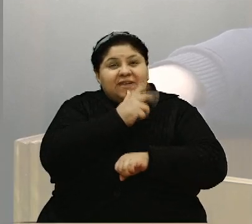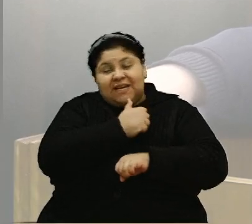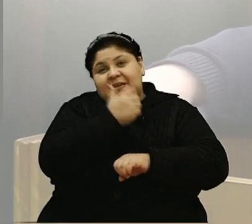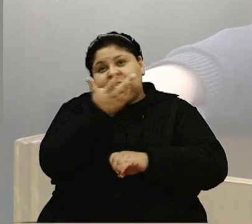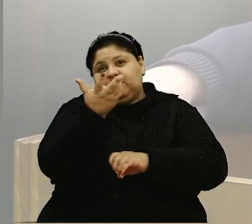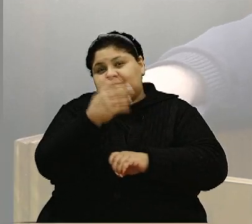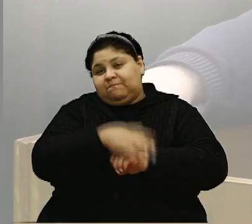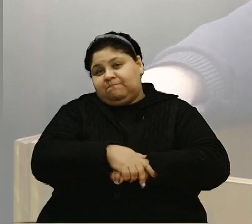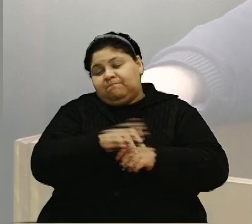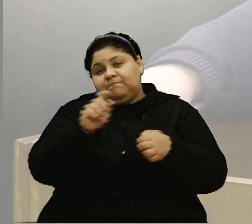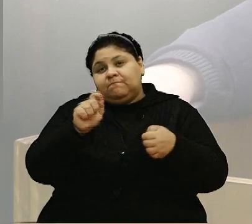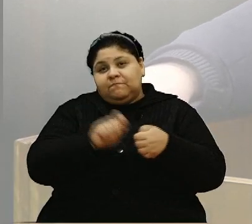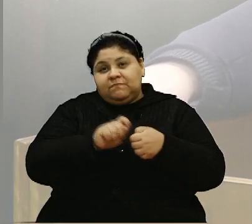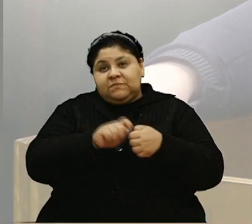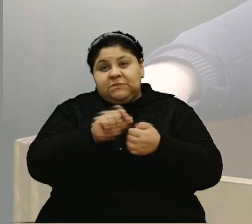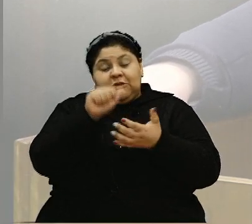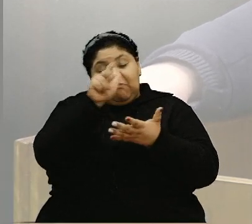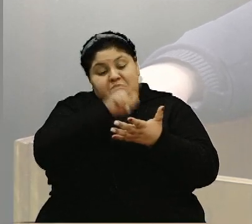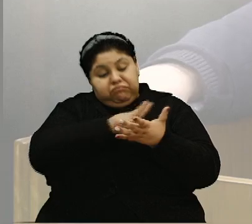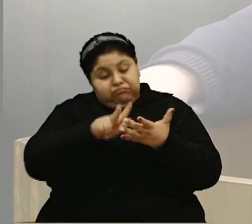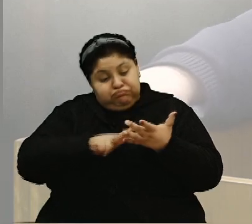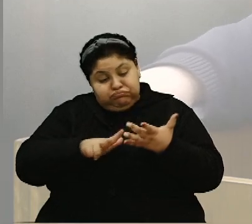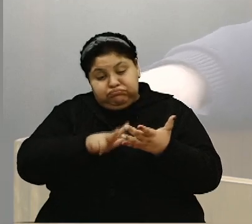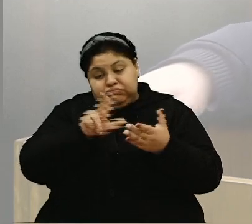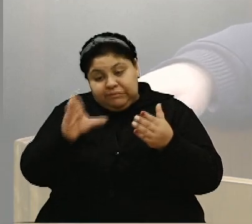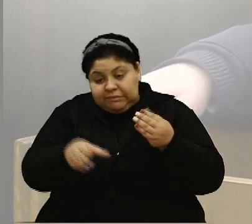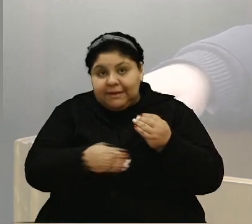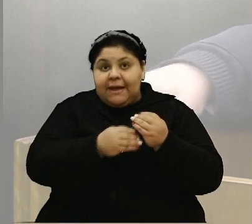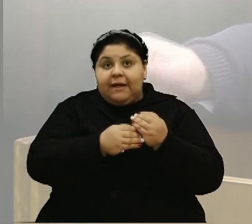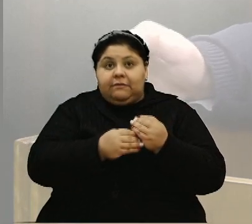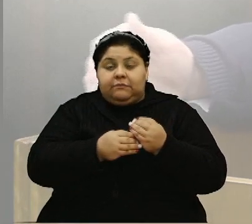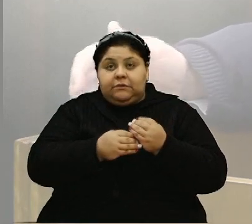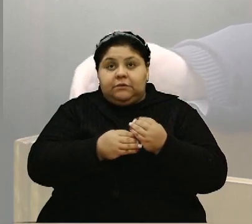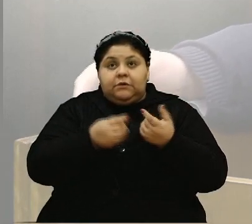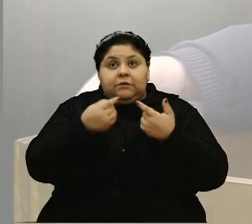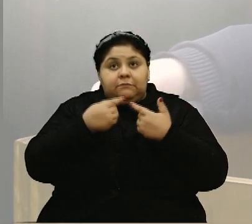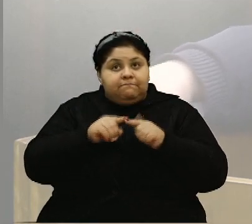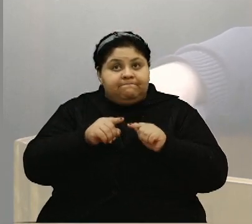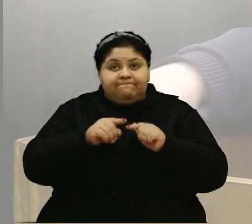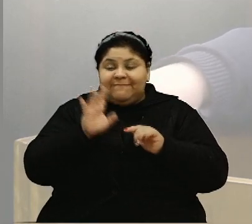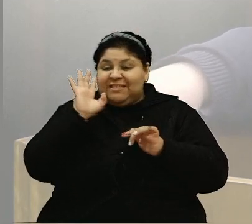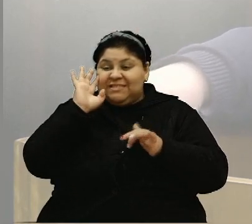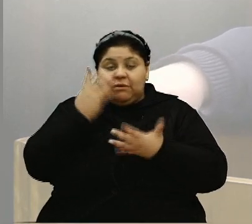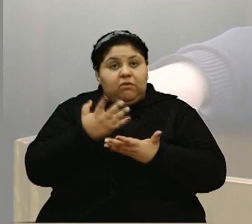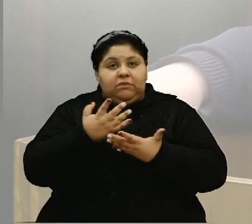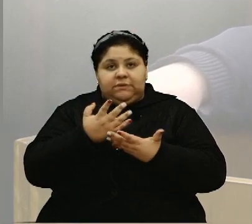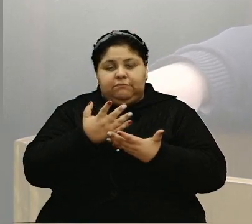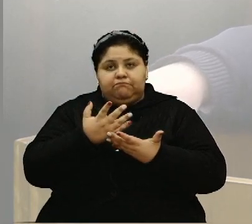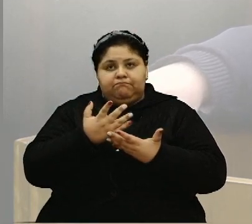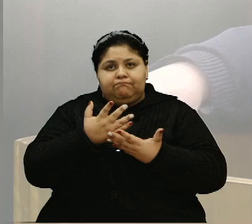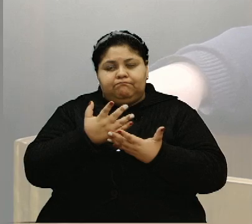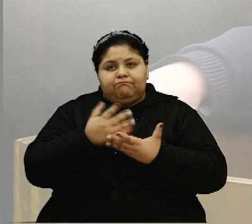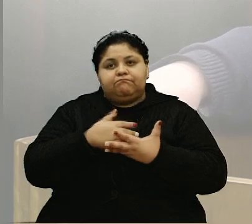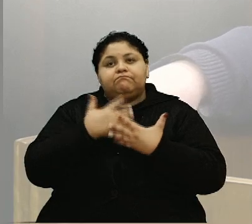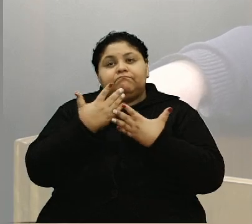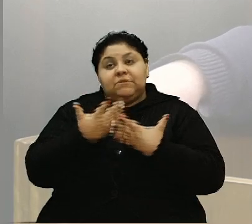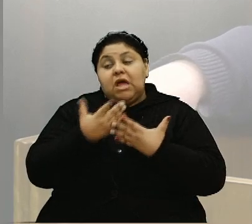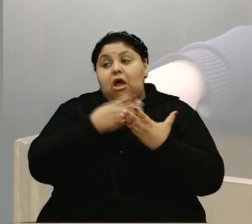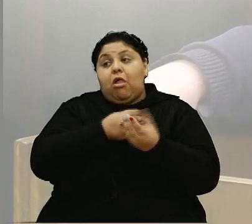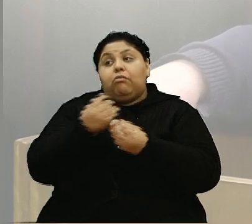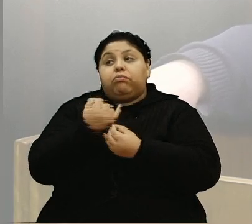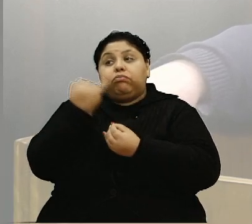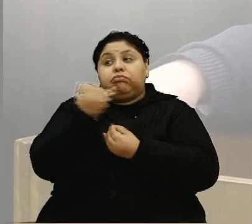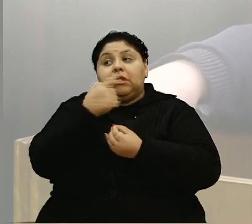sendo feito, está sendo analisado, está sendo implantado, mas as coisas não estão acontecendo. Então, é muito importante a